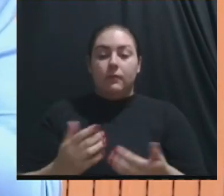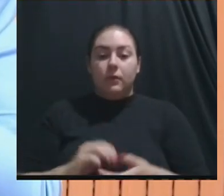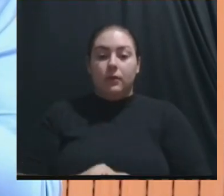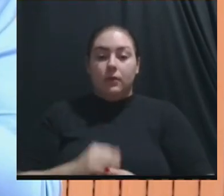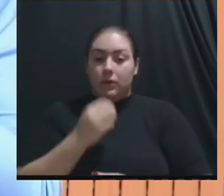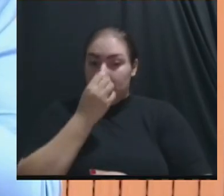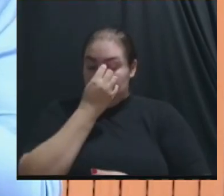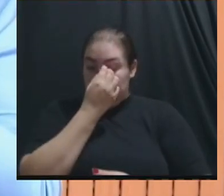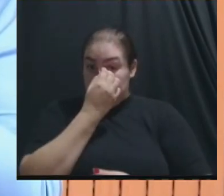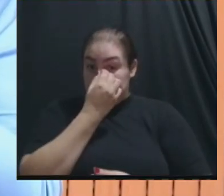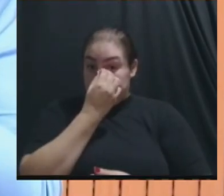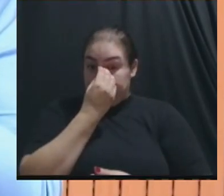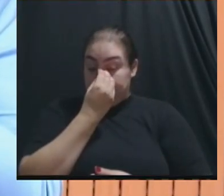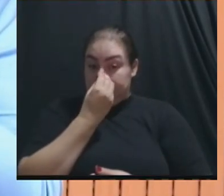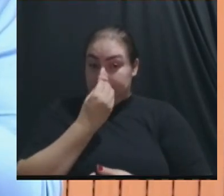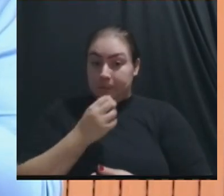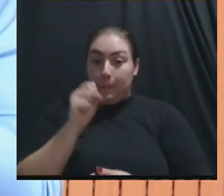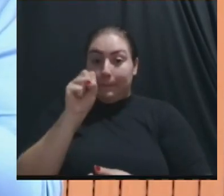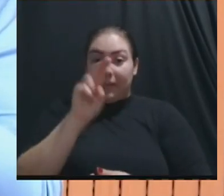em Sumaré